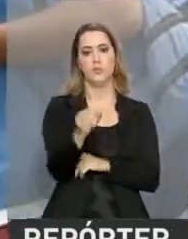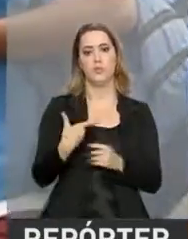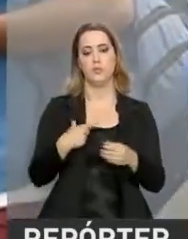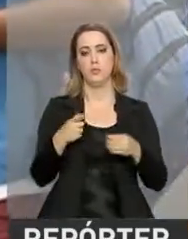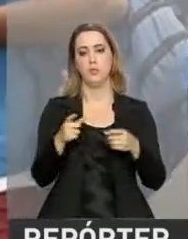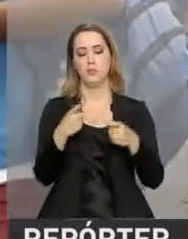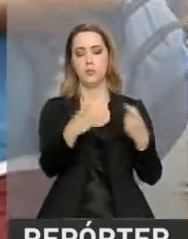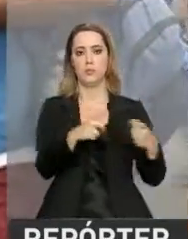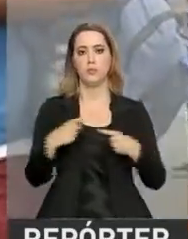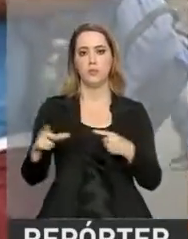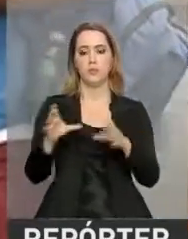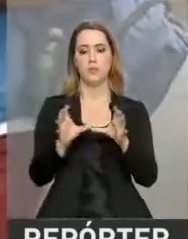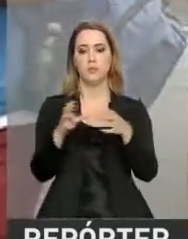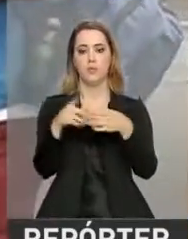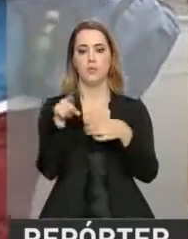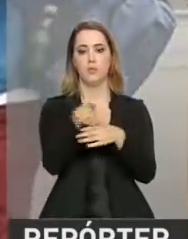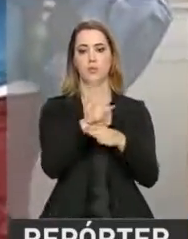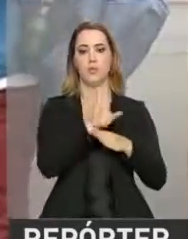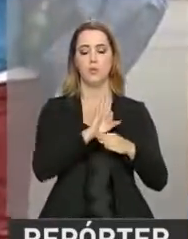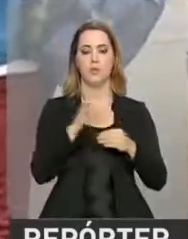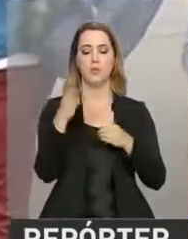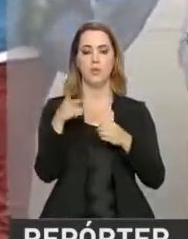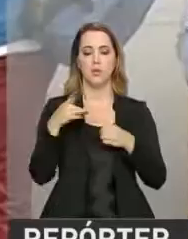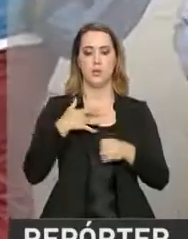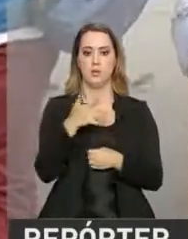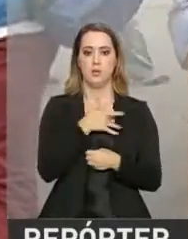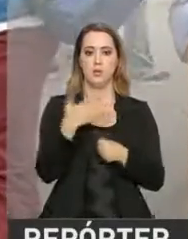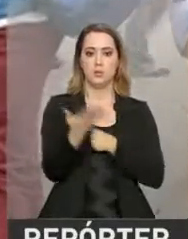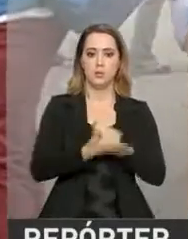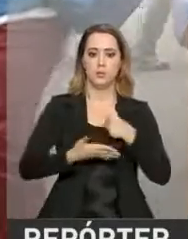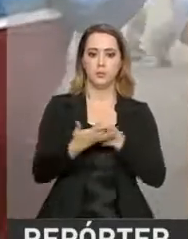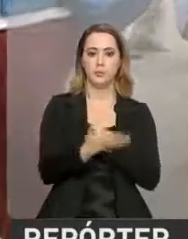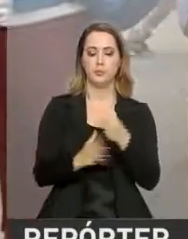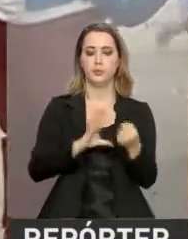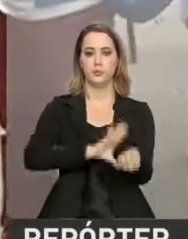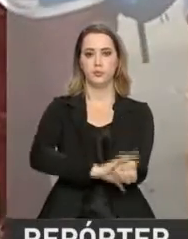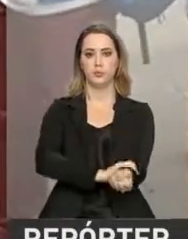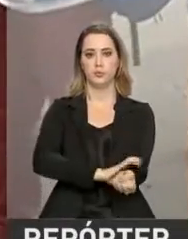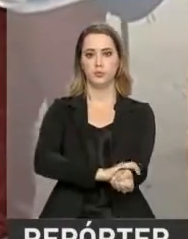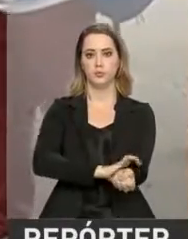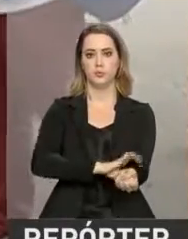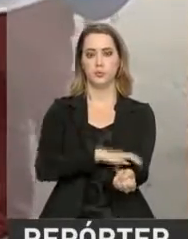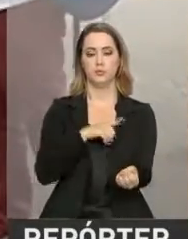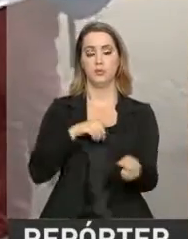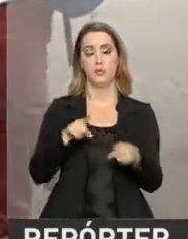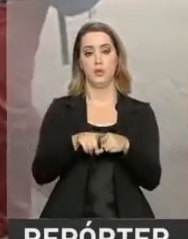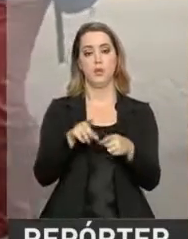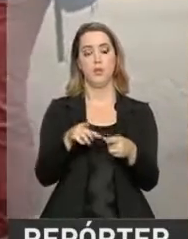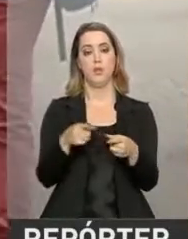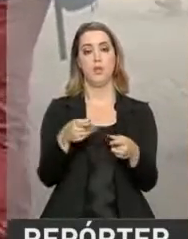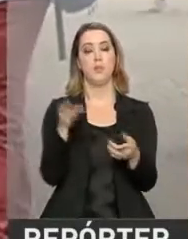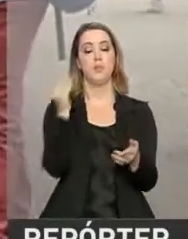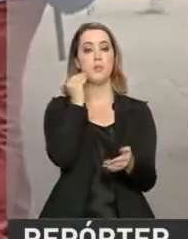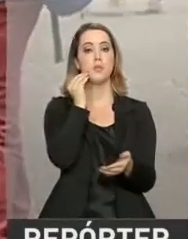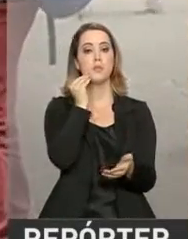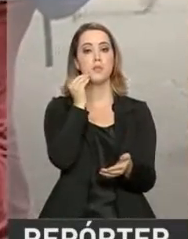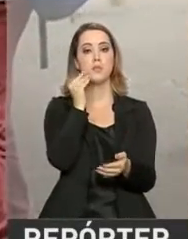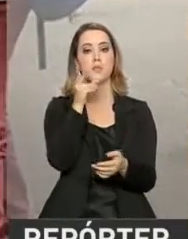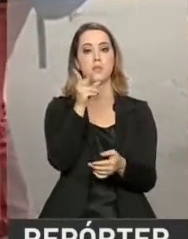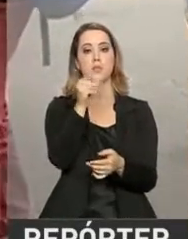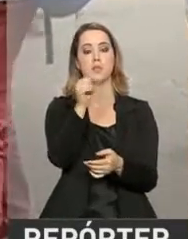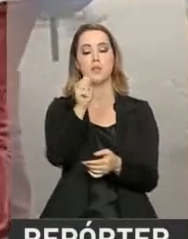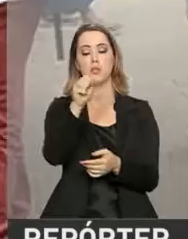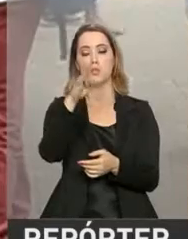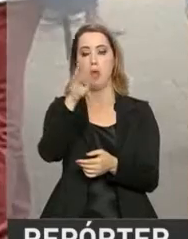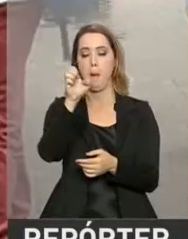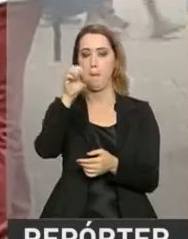consultório na rua que fazem serviços básicos de saúde, como aferição de pressão e também o teste da diabetes. Quando não dá para resolver a